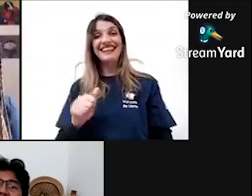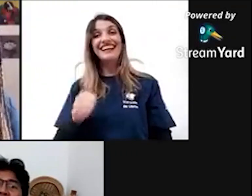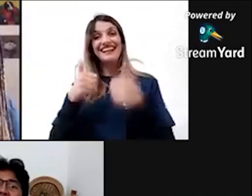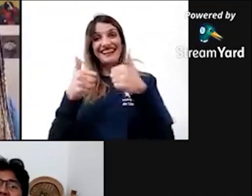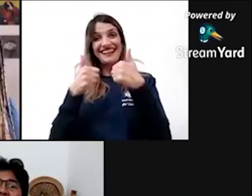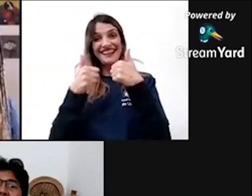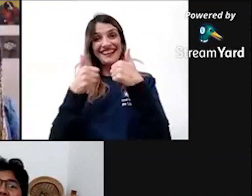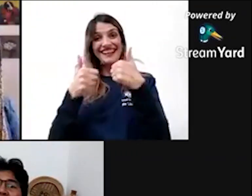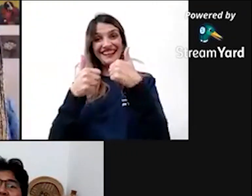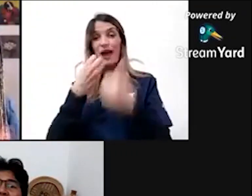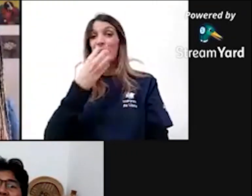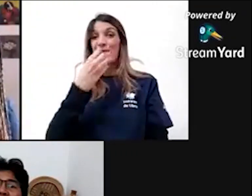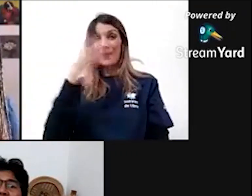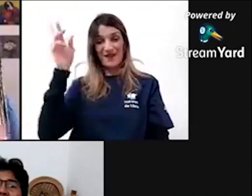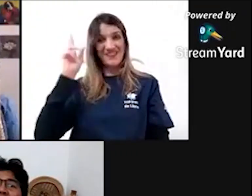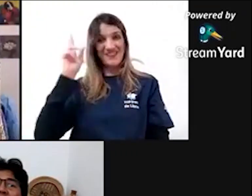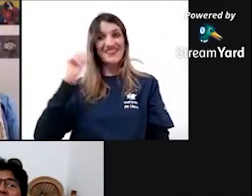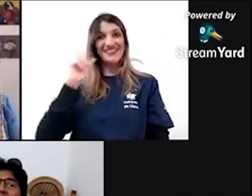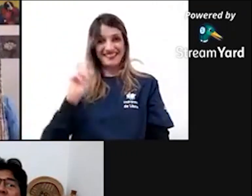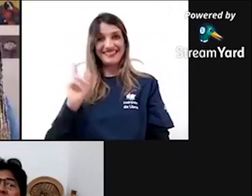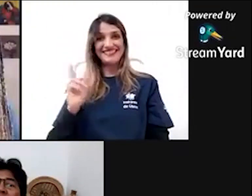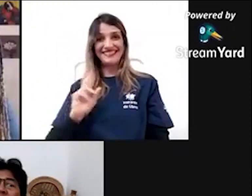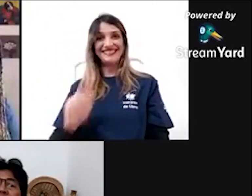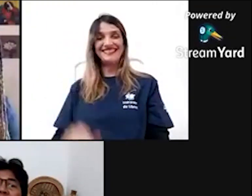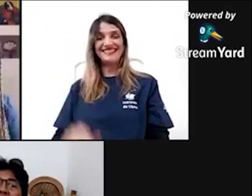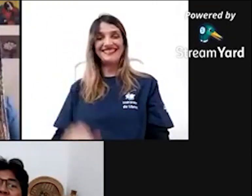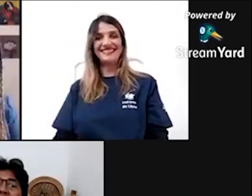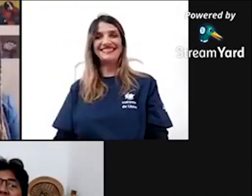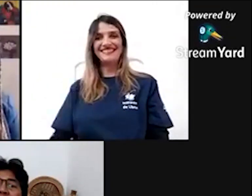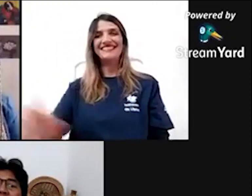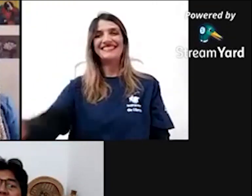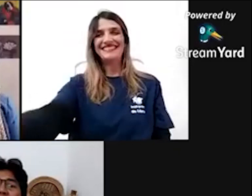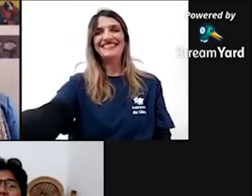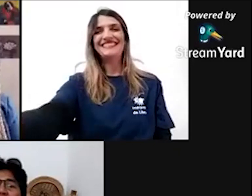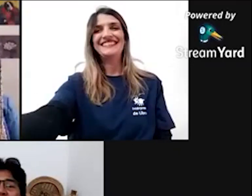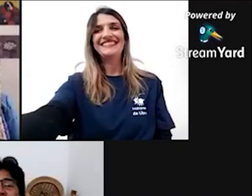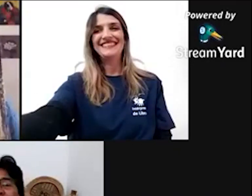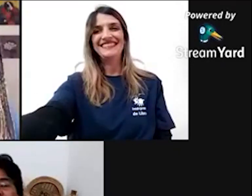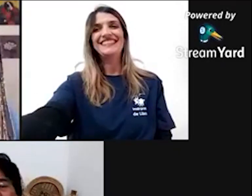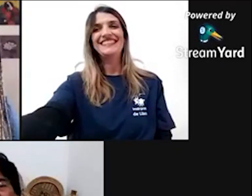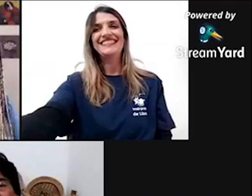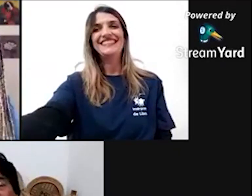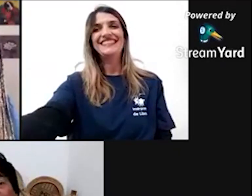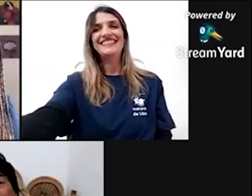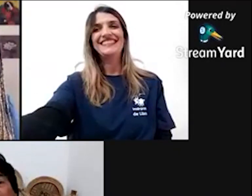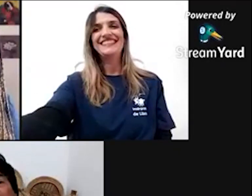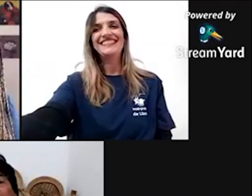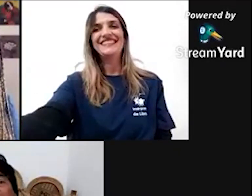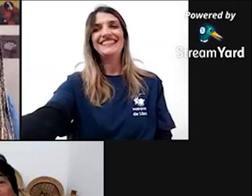meu sinal, tá? Importante, né? Comunicar com a comunidade surda também. Muito obrigada.